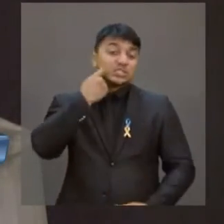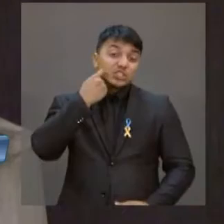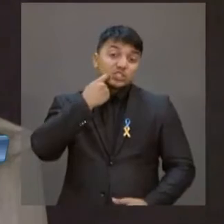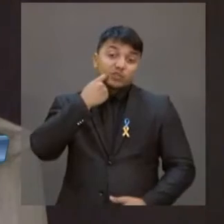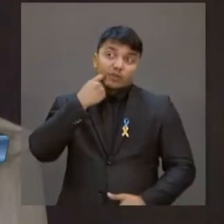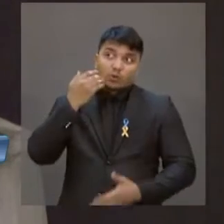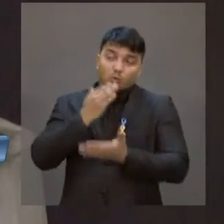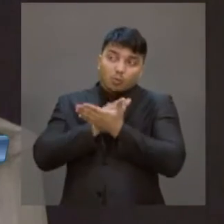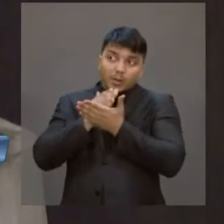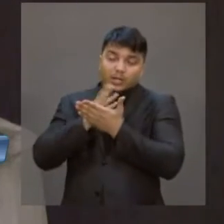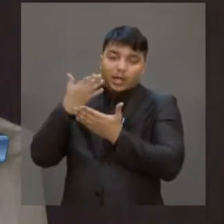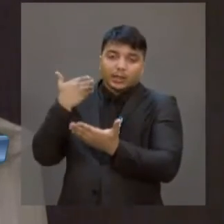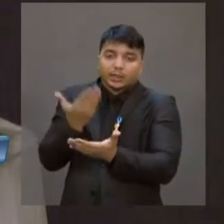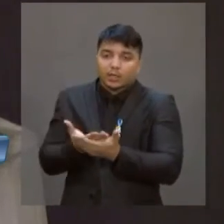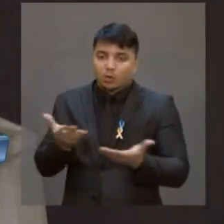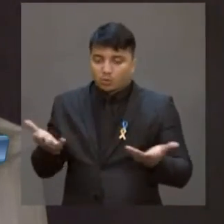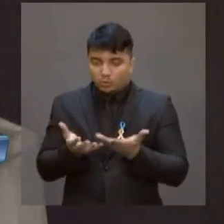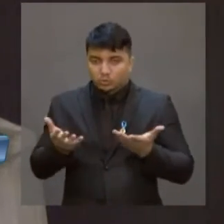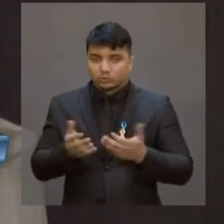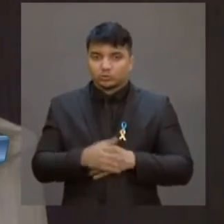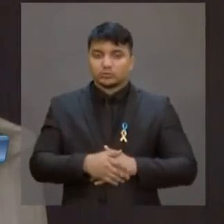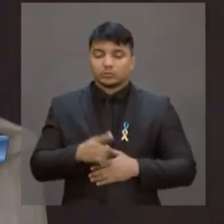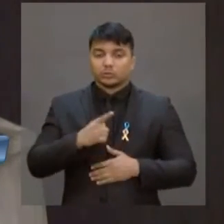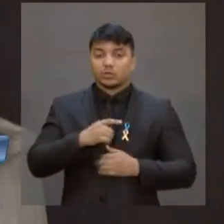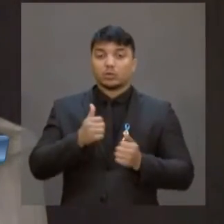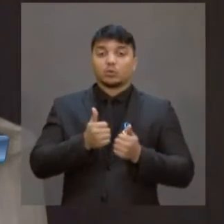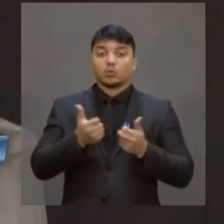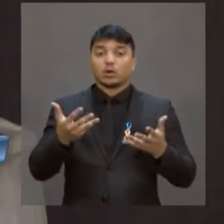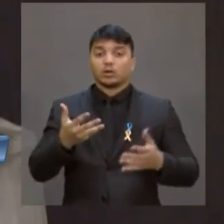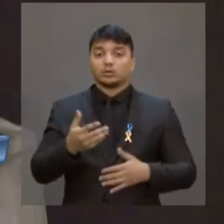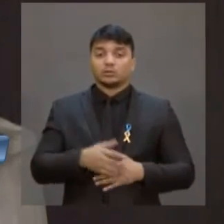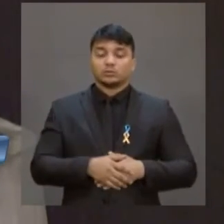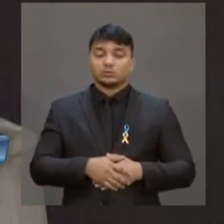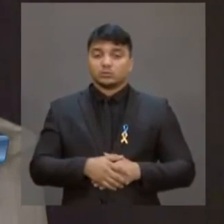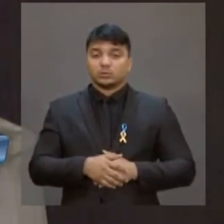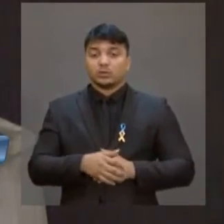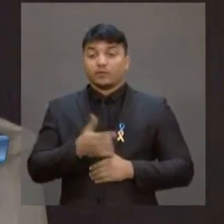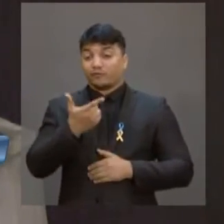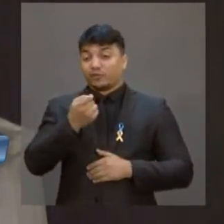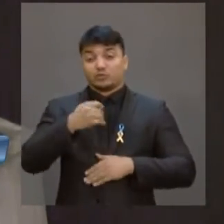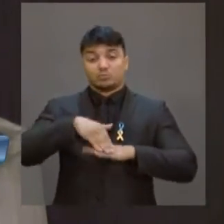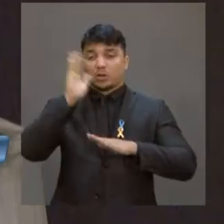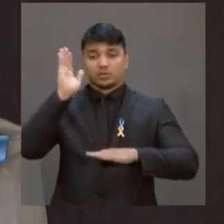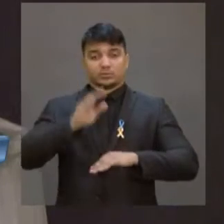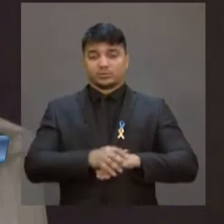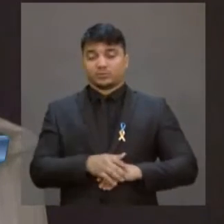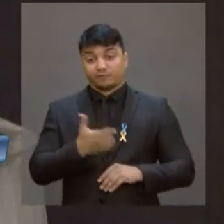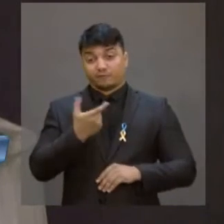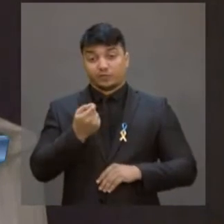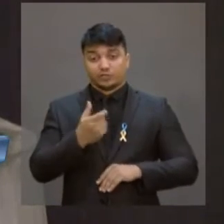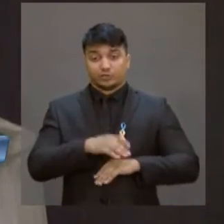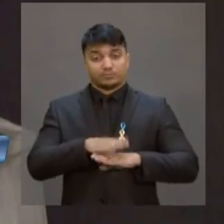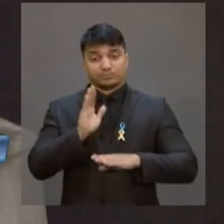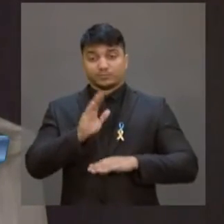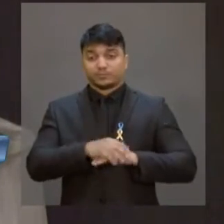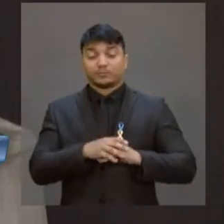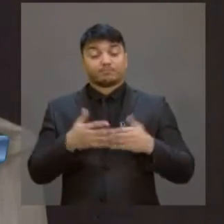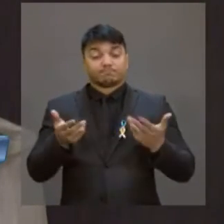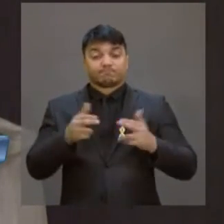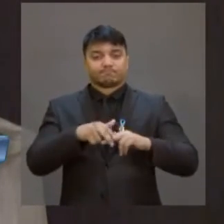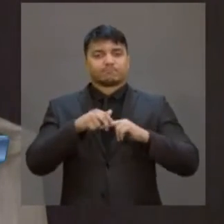até hoje, em número de mais de 2 dezenas. Mas, para isso, eu queria fazer